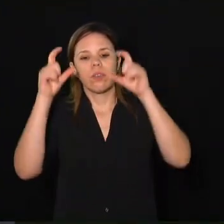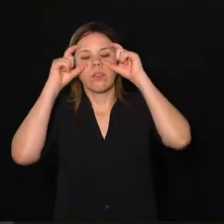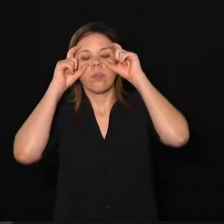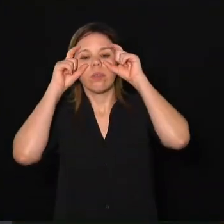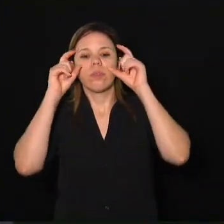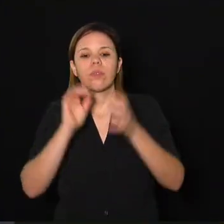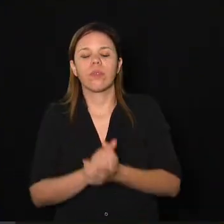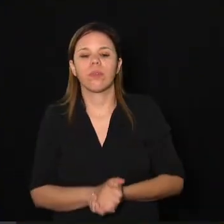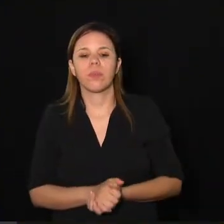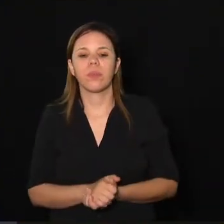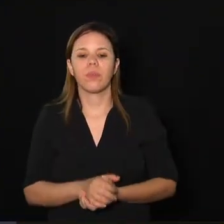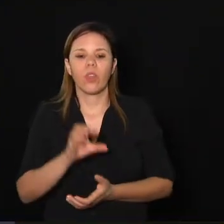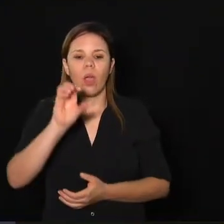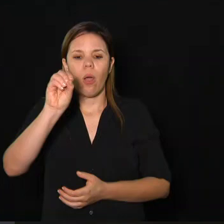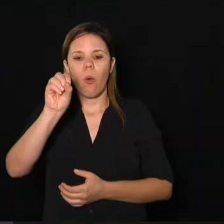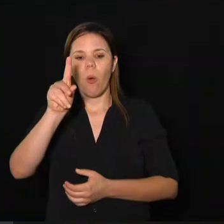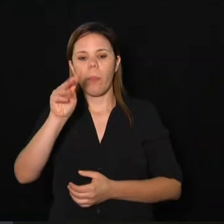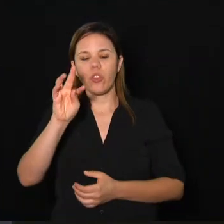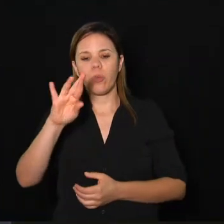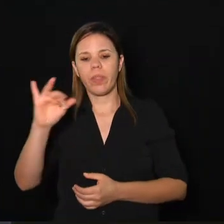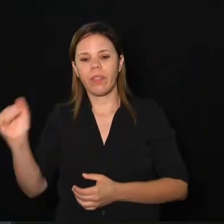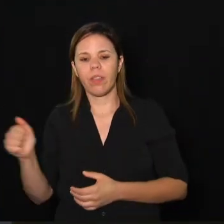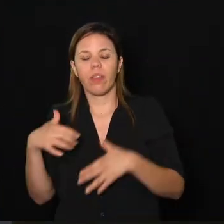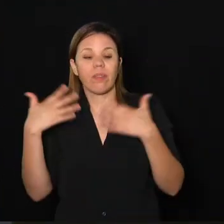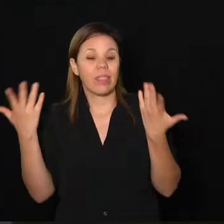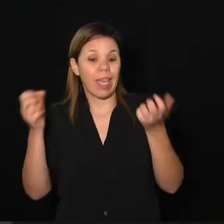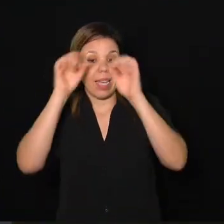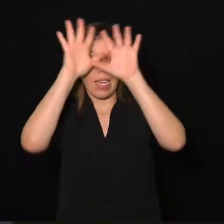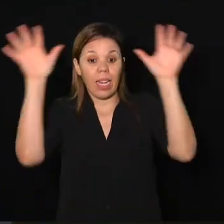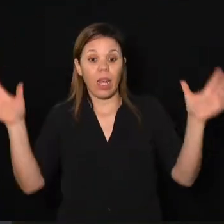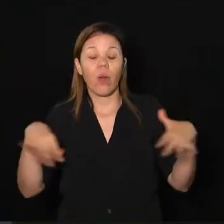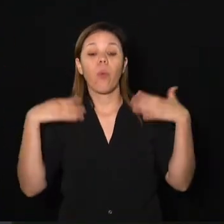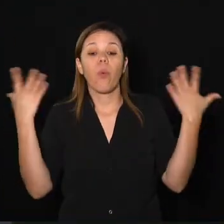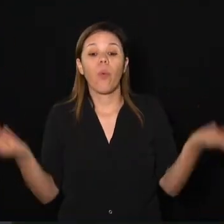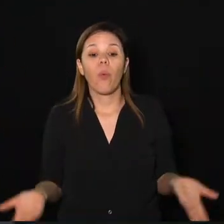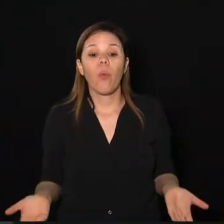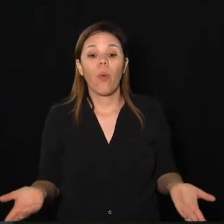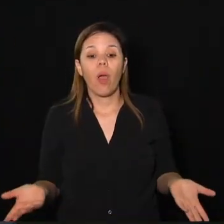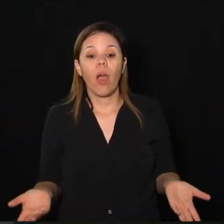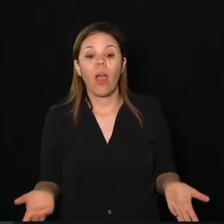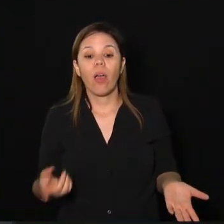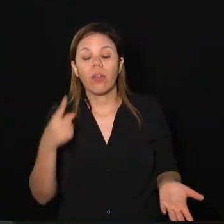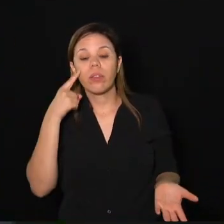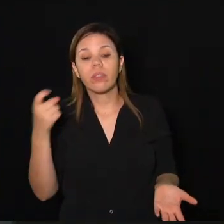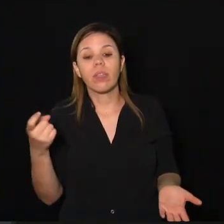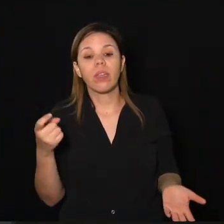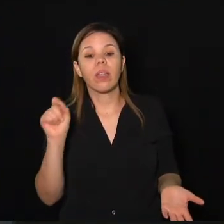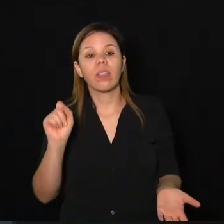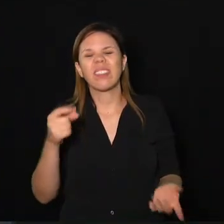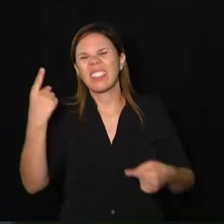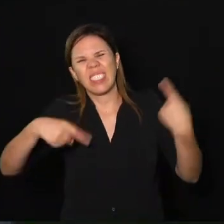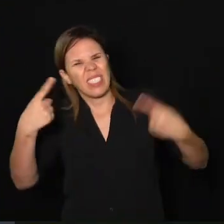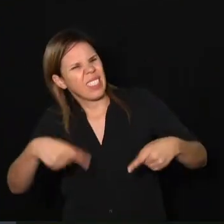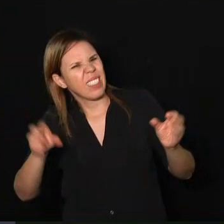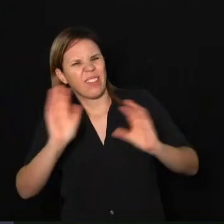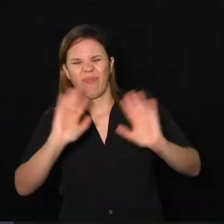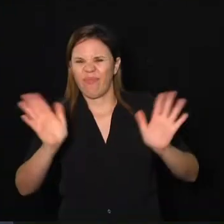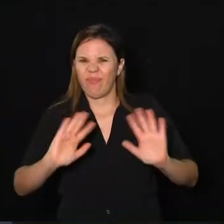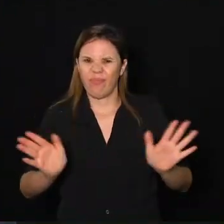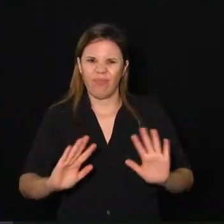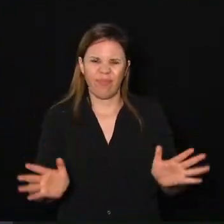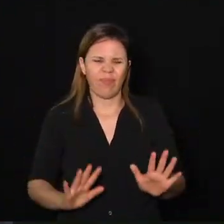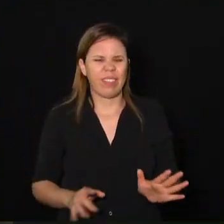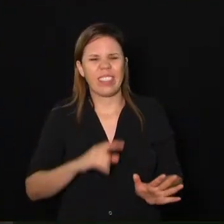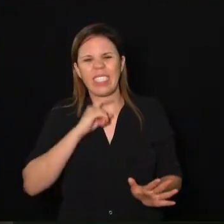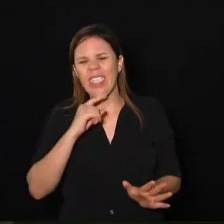optometria primeiro que para mim está claro que não é a intenção do vereador Fernando Mendes criar nenhuma disputa e nem colocar em lados